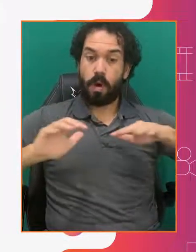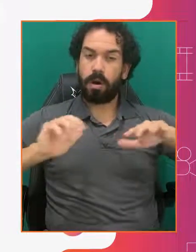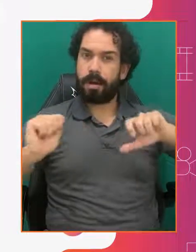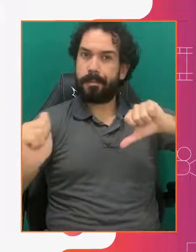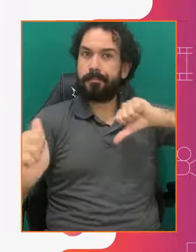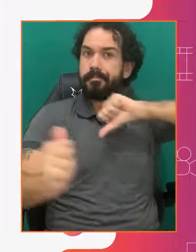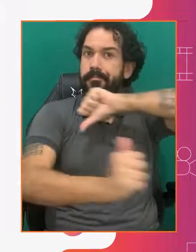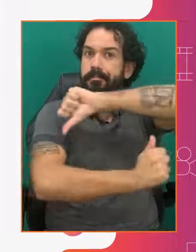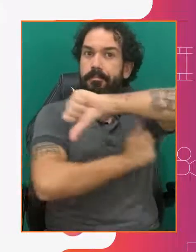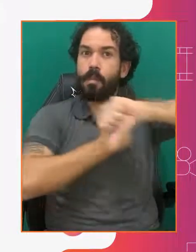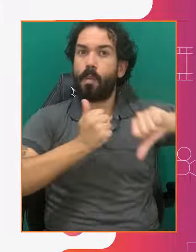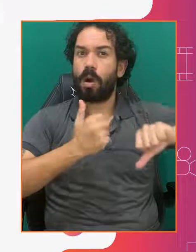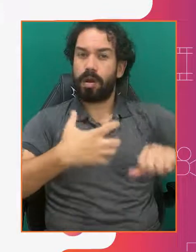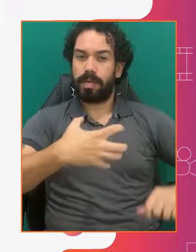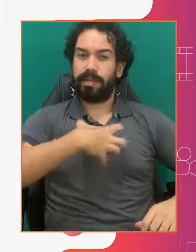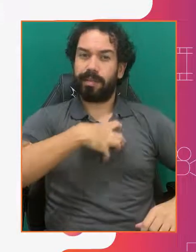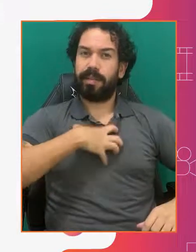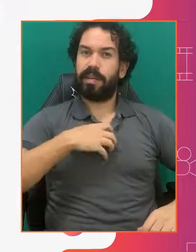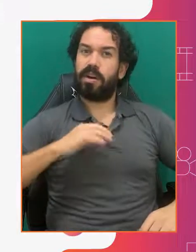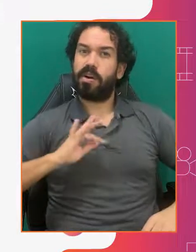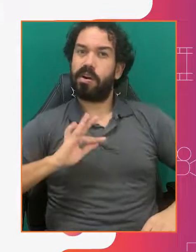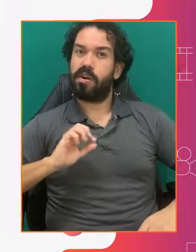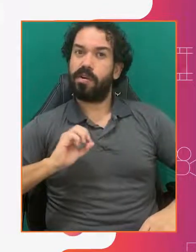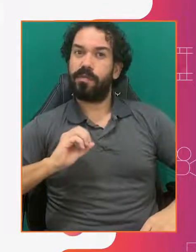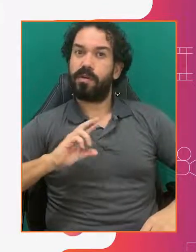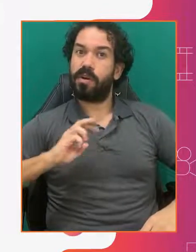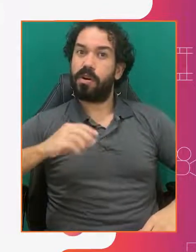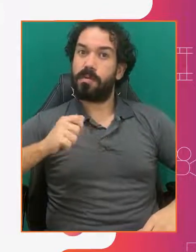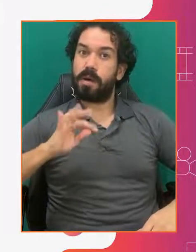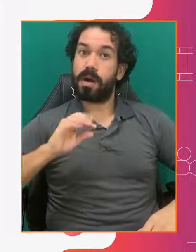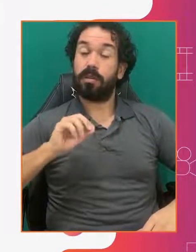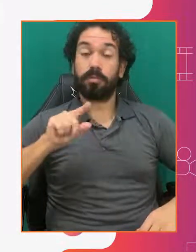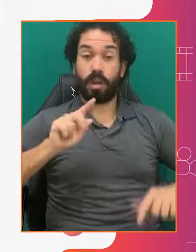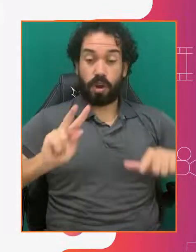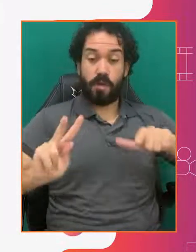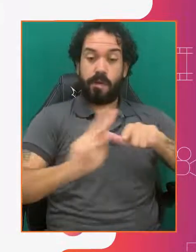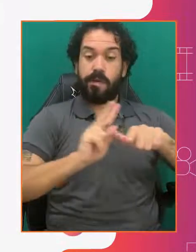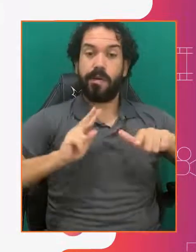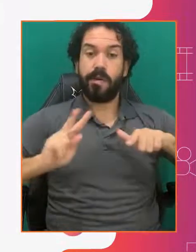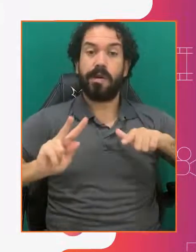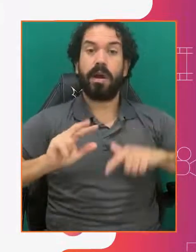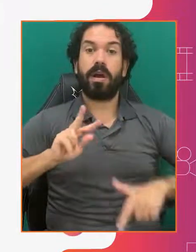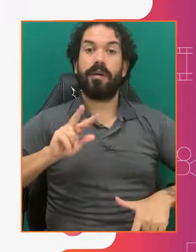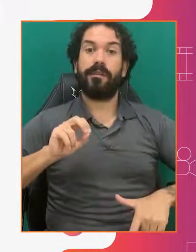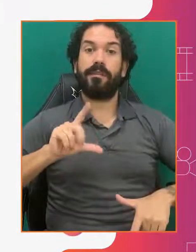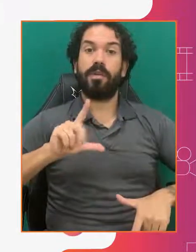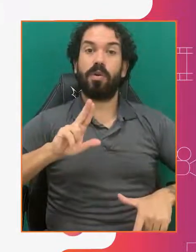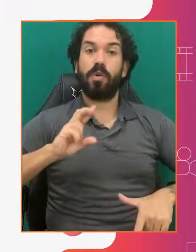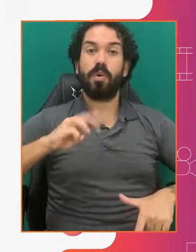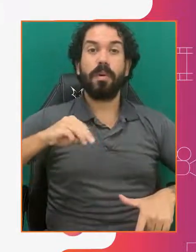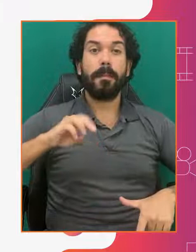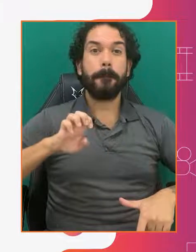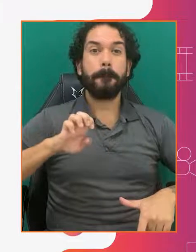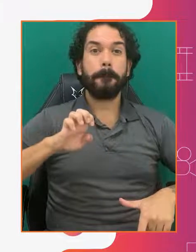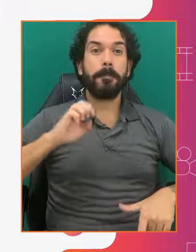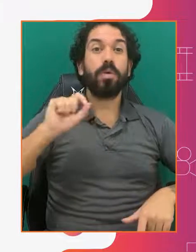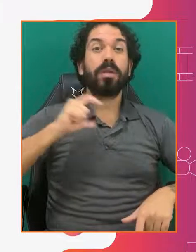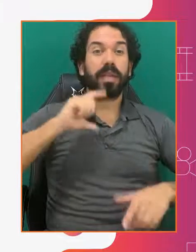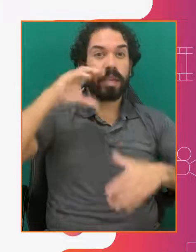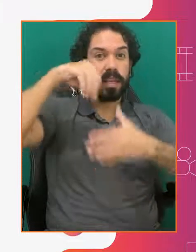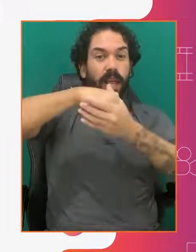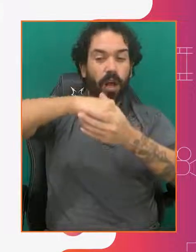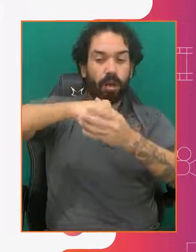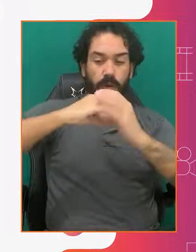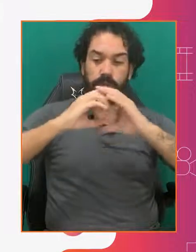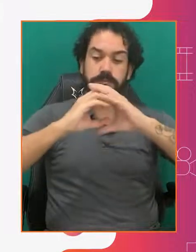uma mudança no seu formato, o seu volume, ou seja, a quantidade de massa que tem dentro